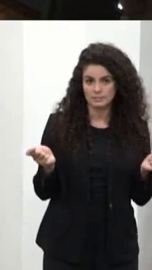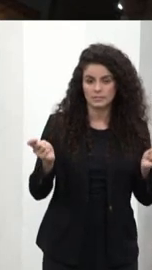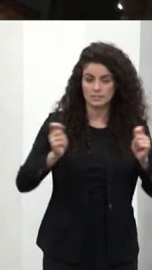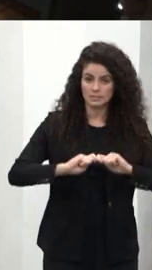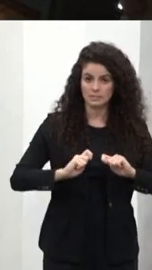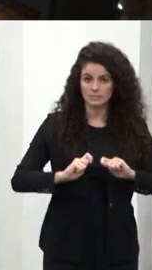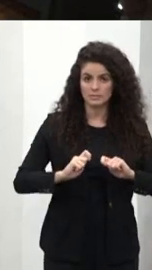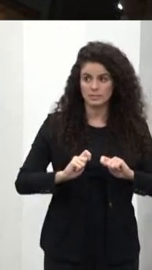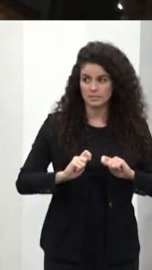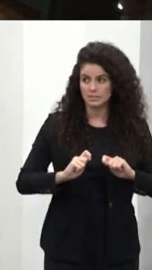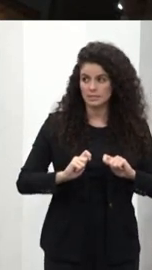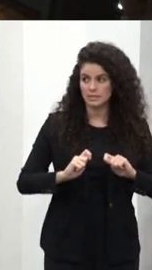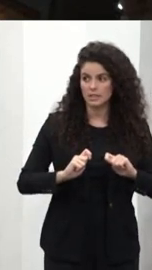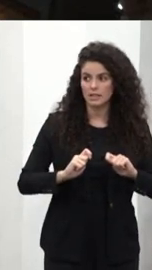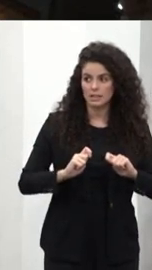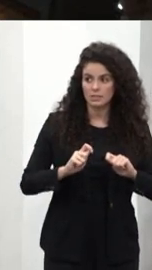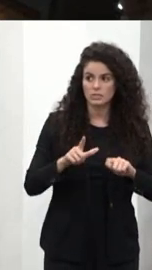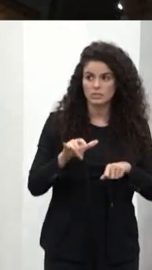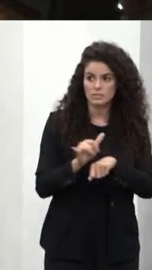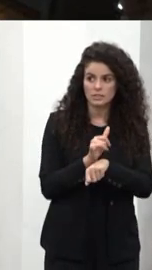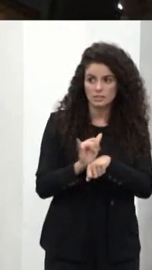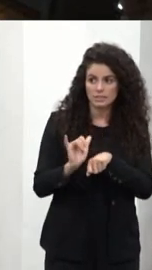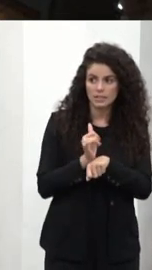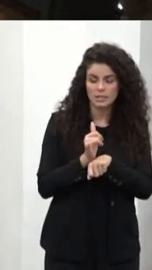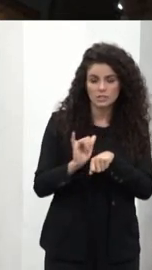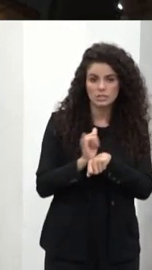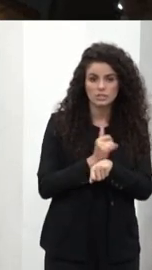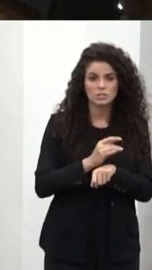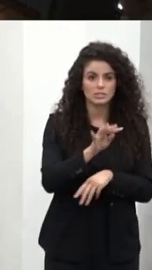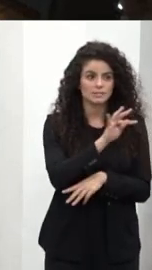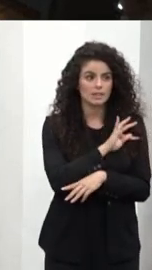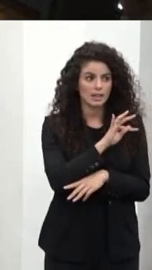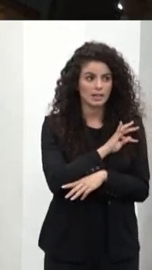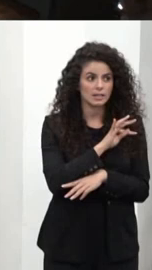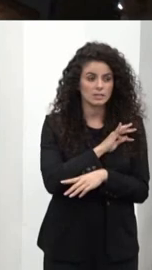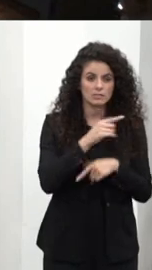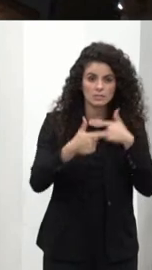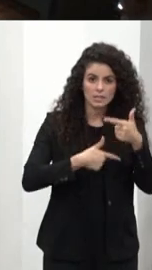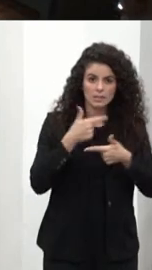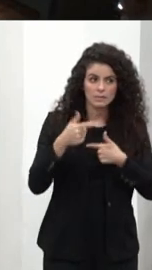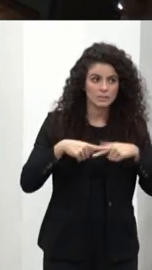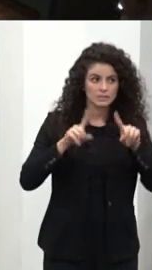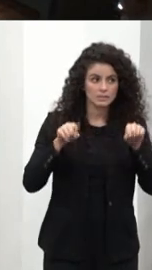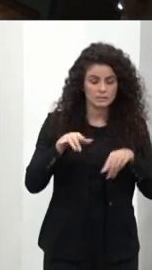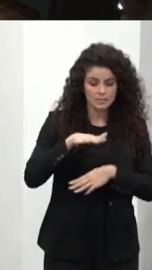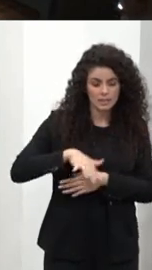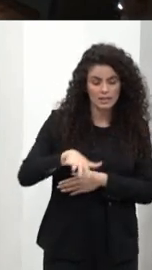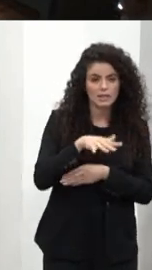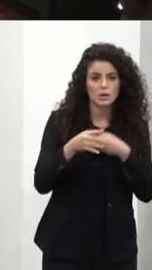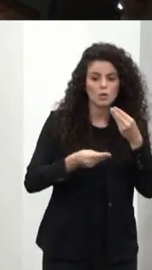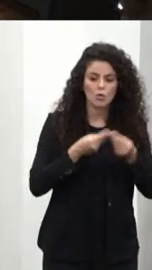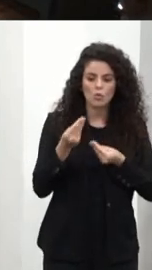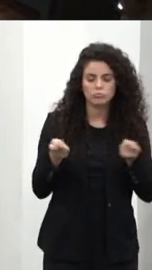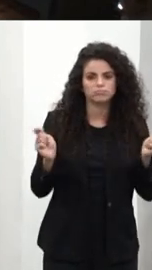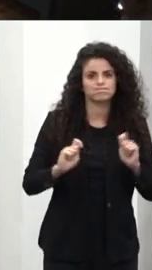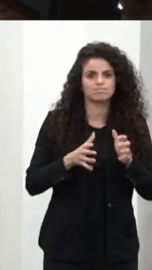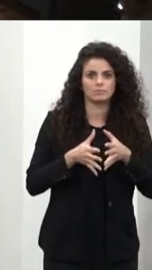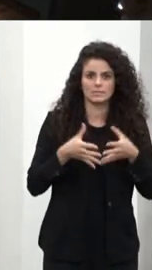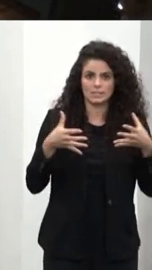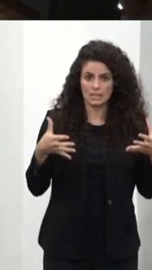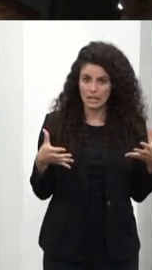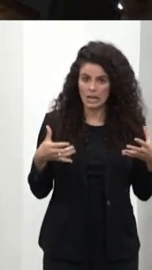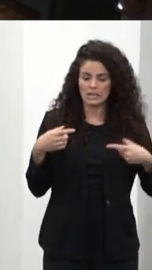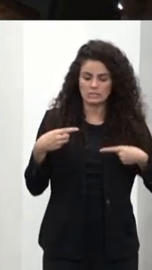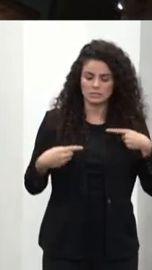de técnicos e servidores da área é bem Como como que a gente pode ampliar essa discussão